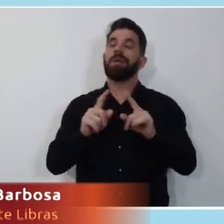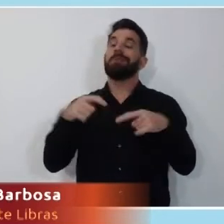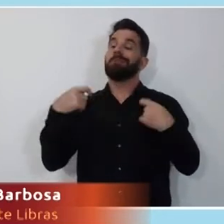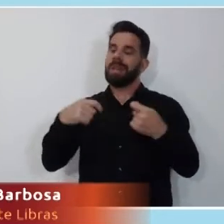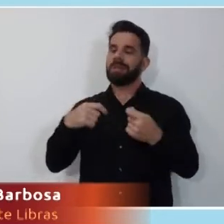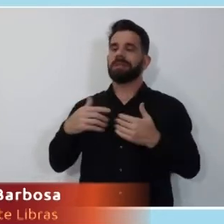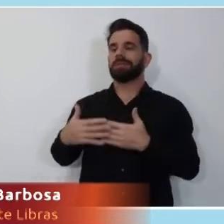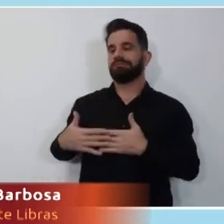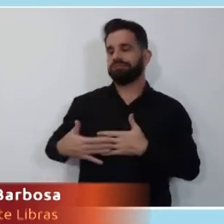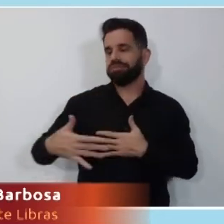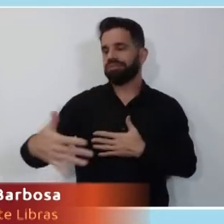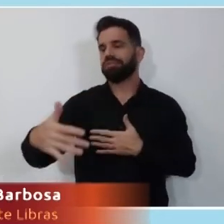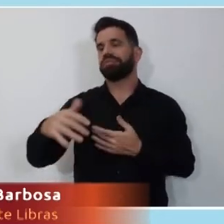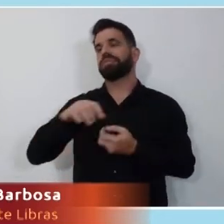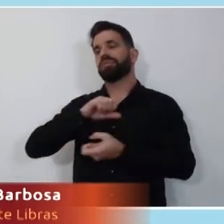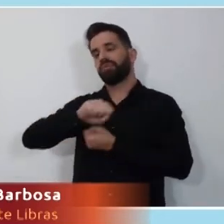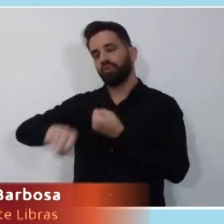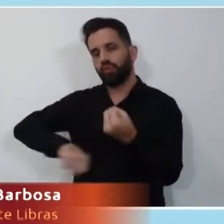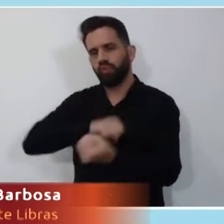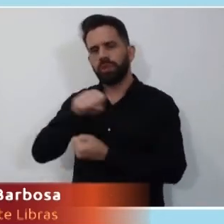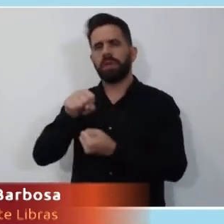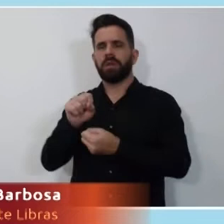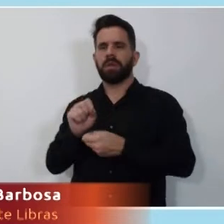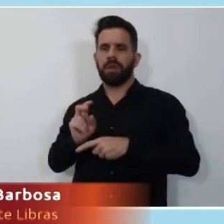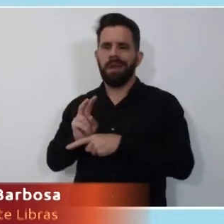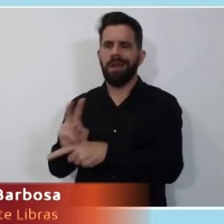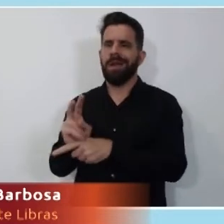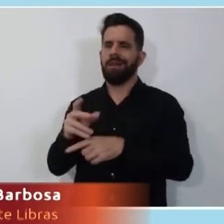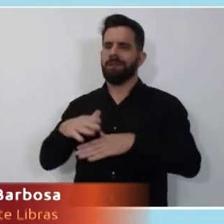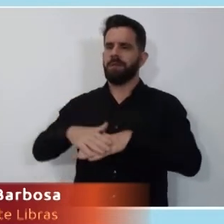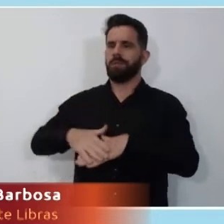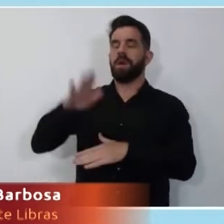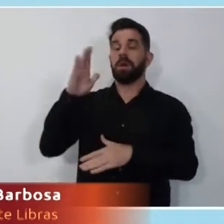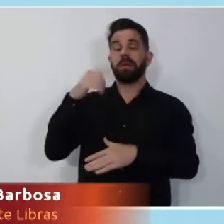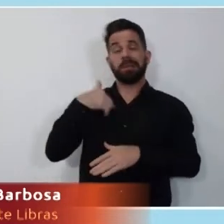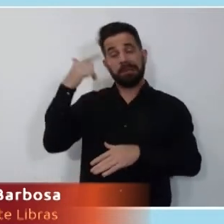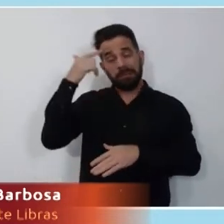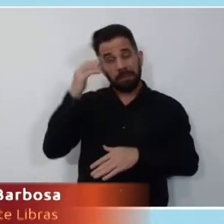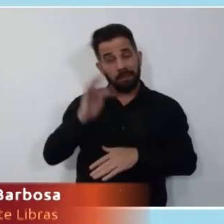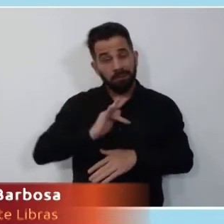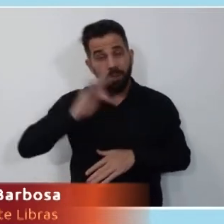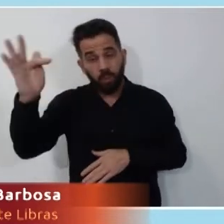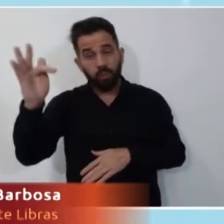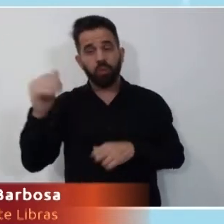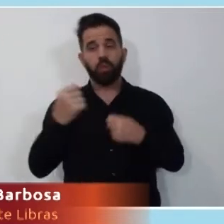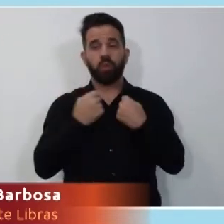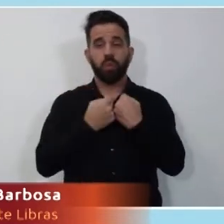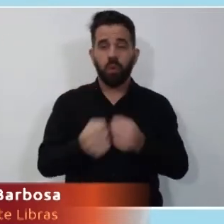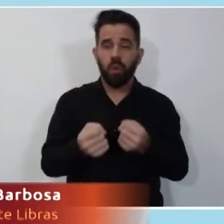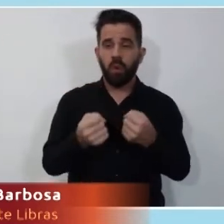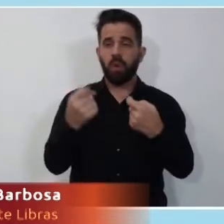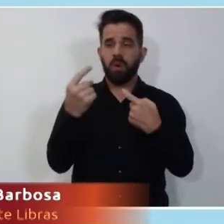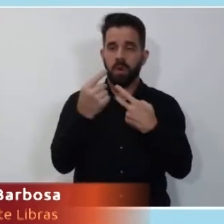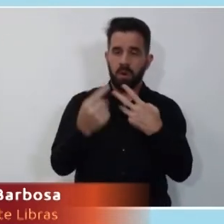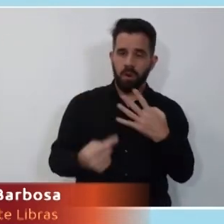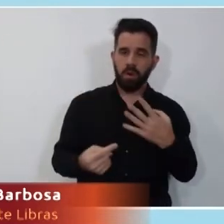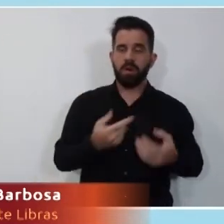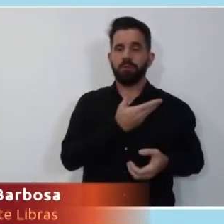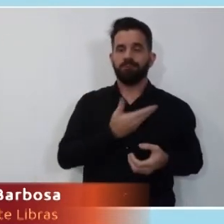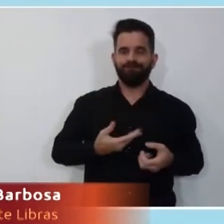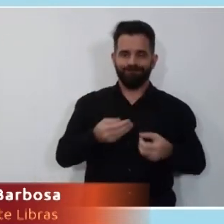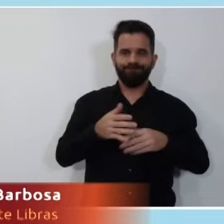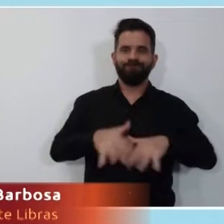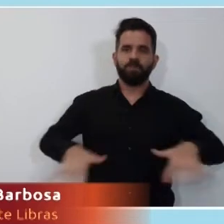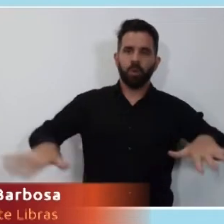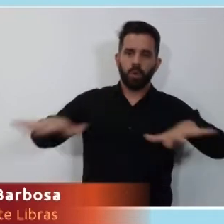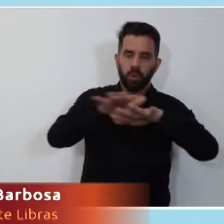isso teria que pensar-se no médio e no longo prazo. Eu acho que o futuro para o transporte coletivo, devido à situação que estamos